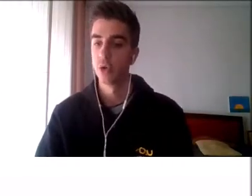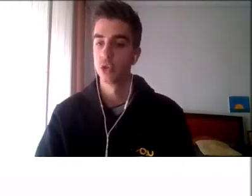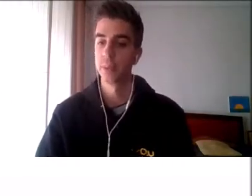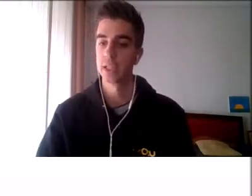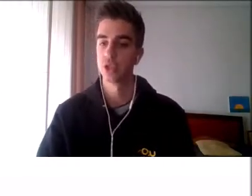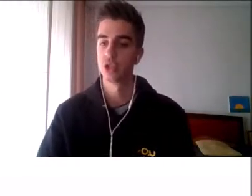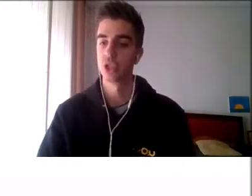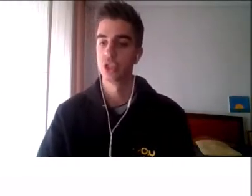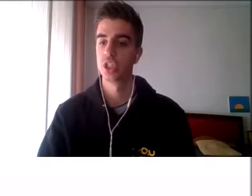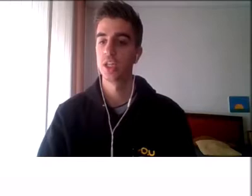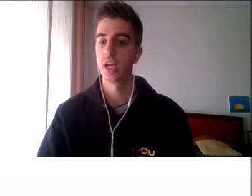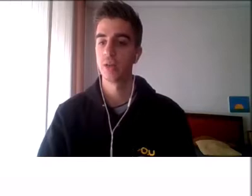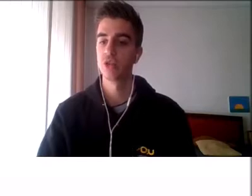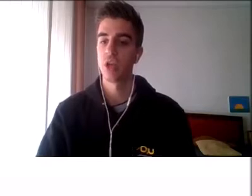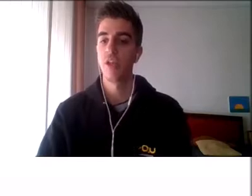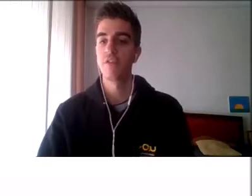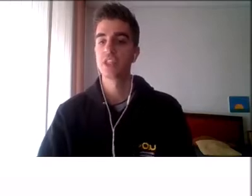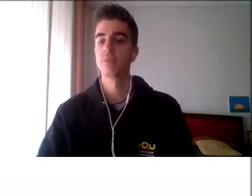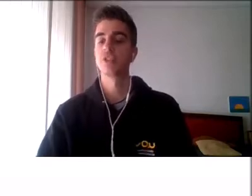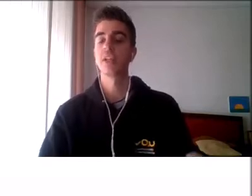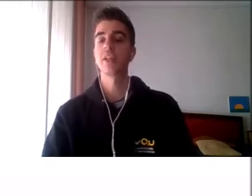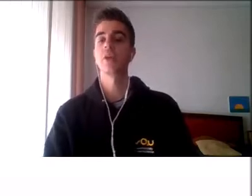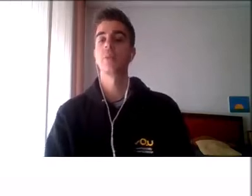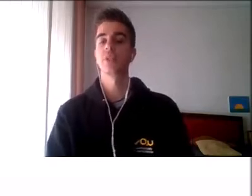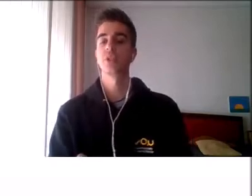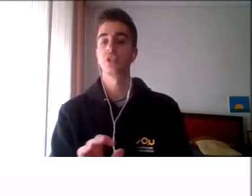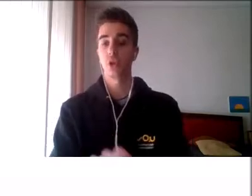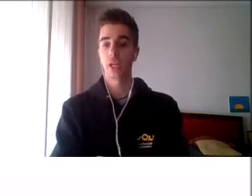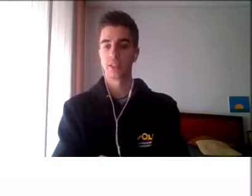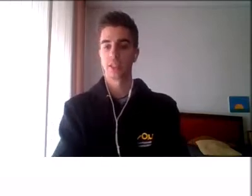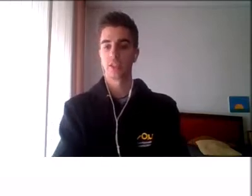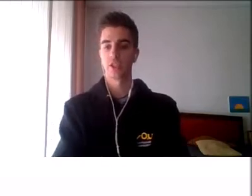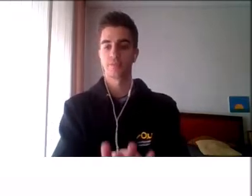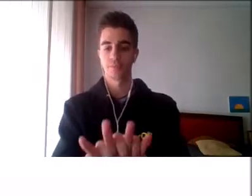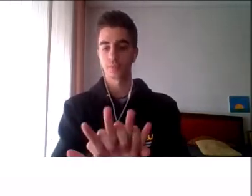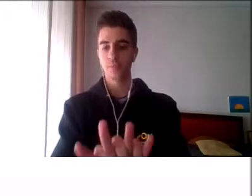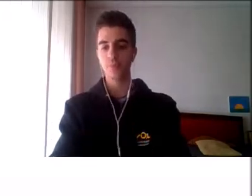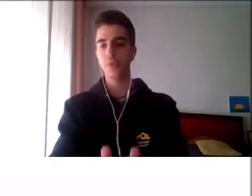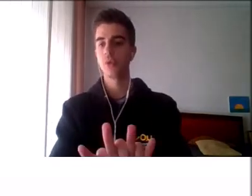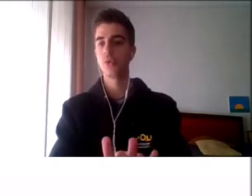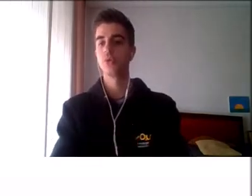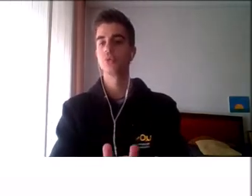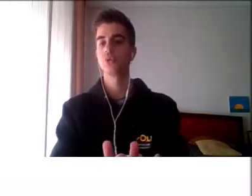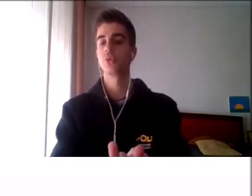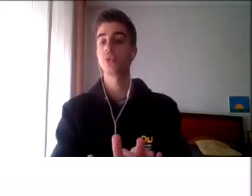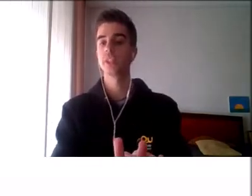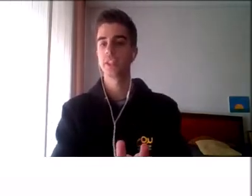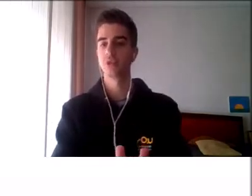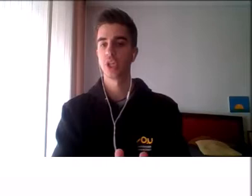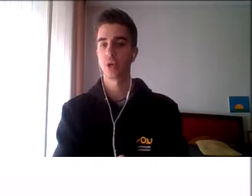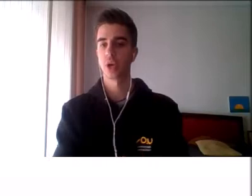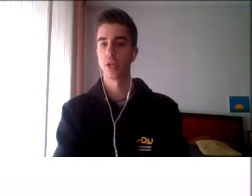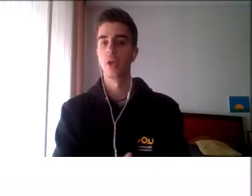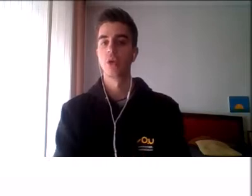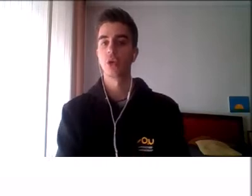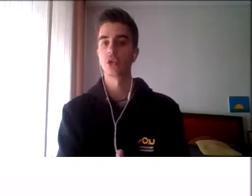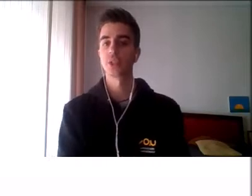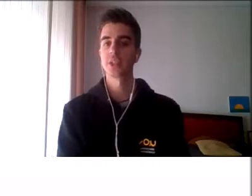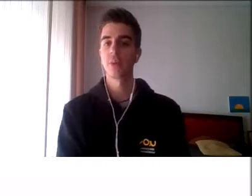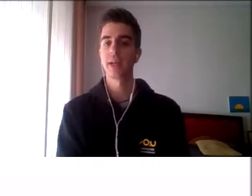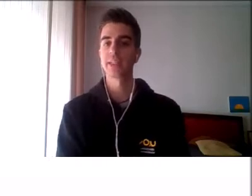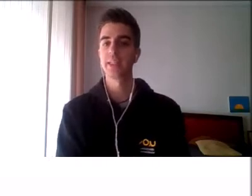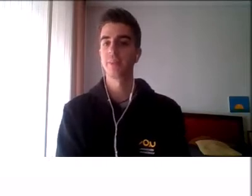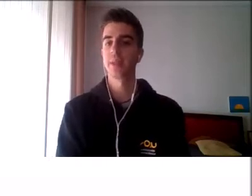faz? Os braços esticados e fazemos 30 compressões torácicas. Com que ritmo, já agora? O